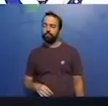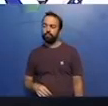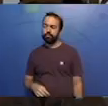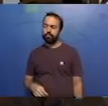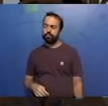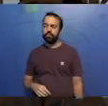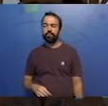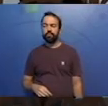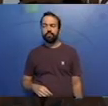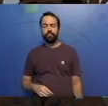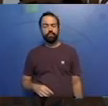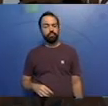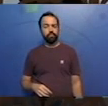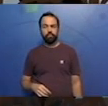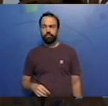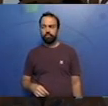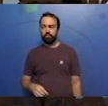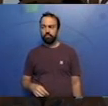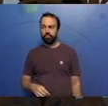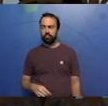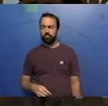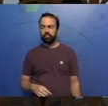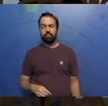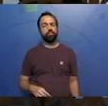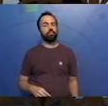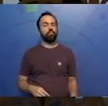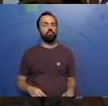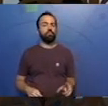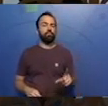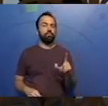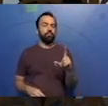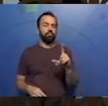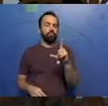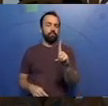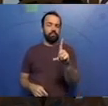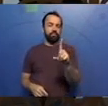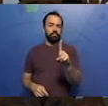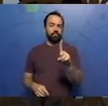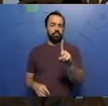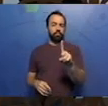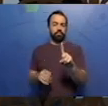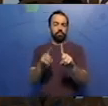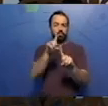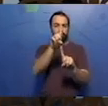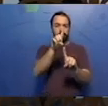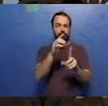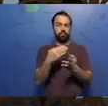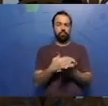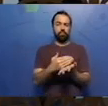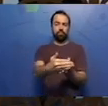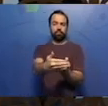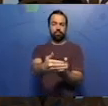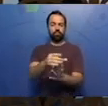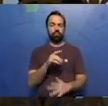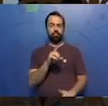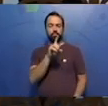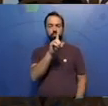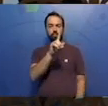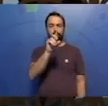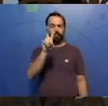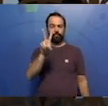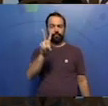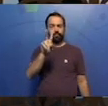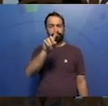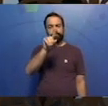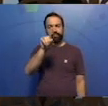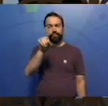Dos minutos e dos segundos, sempre iniciamos a contagem a partir do número 12. É o que nós vimos